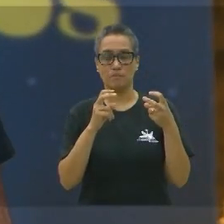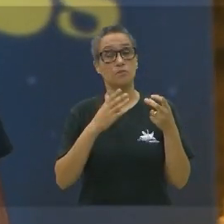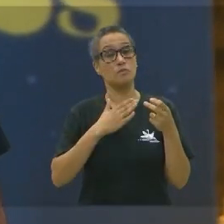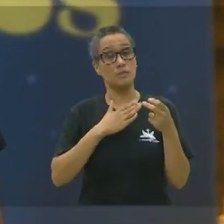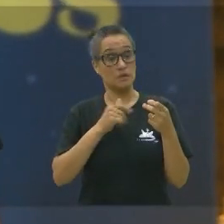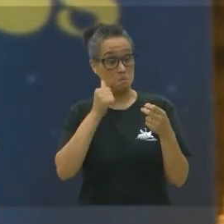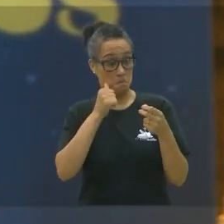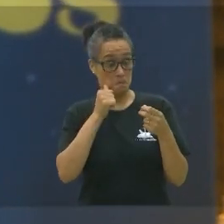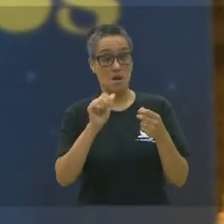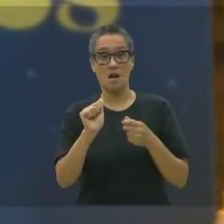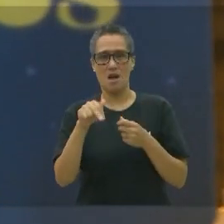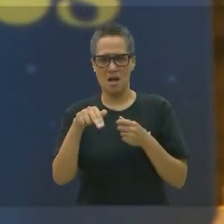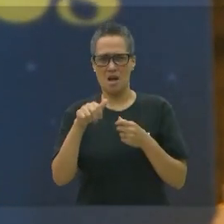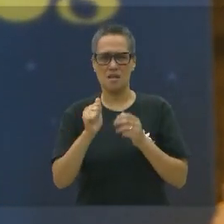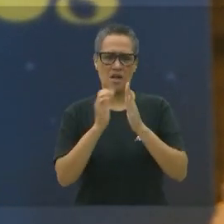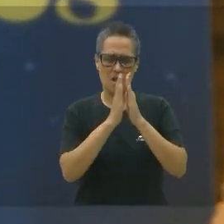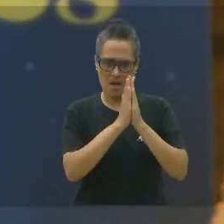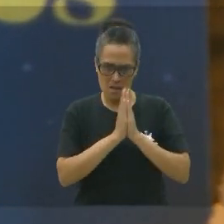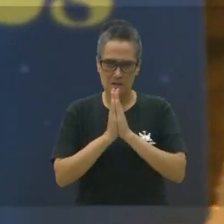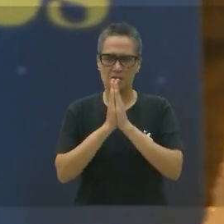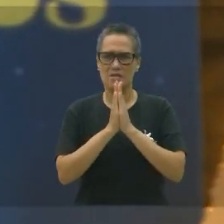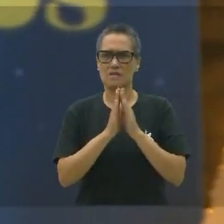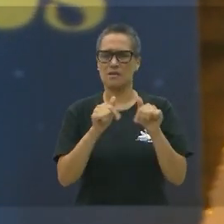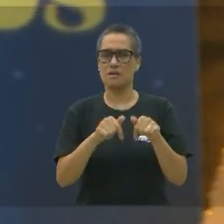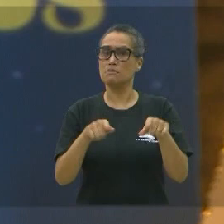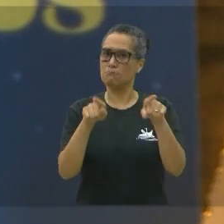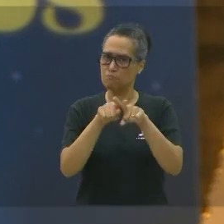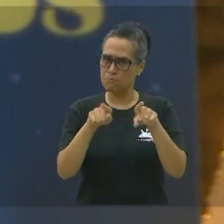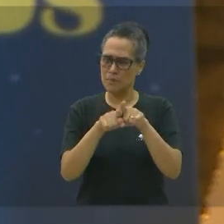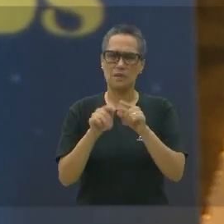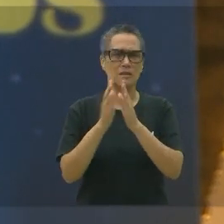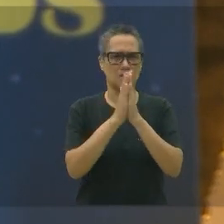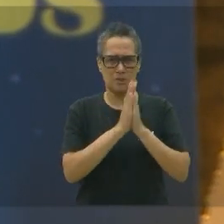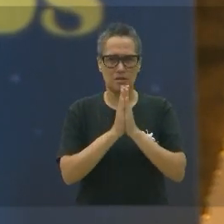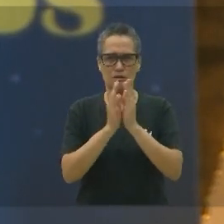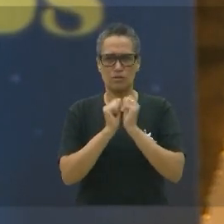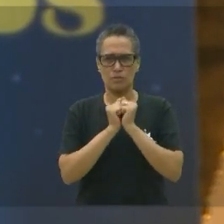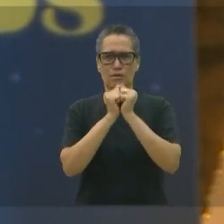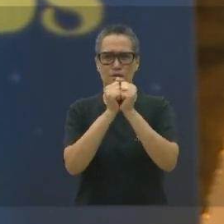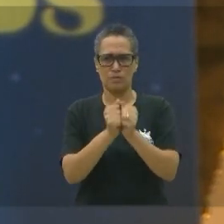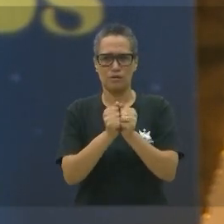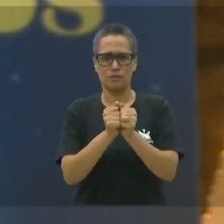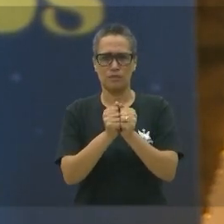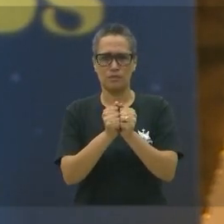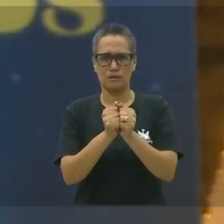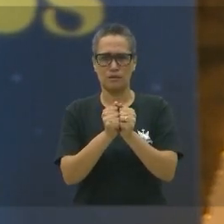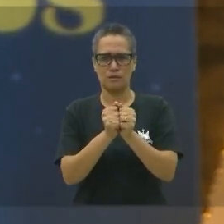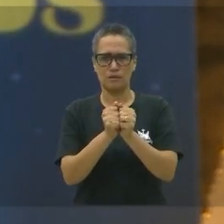rezou aqui. Acredito que você tenha rezado junto.